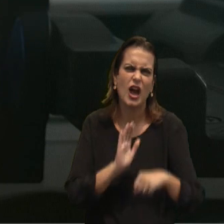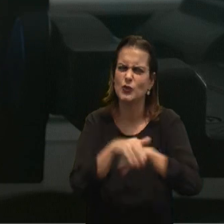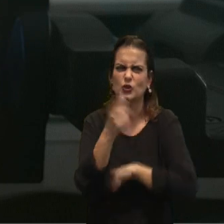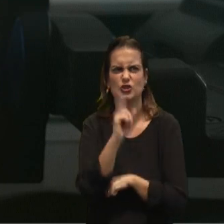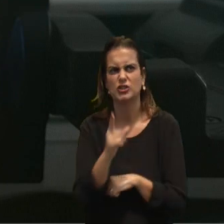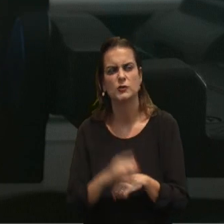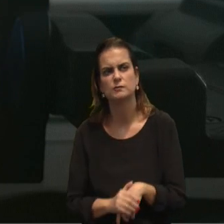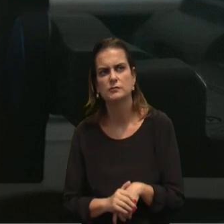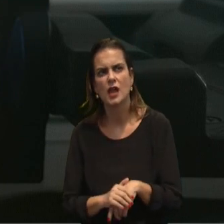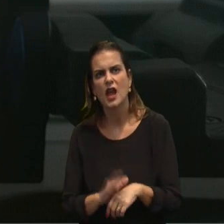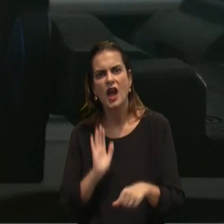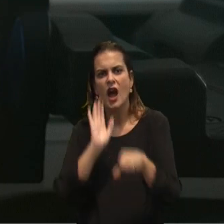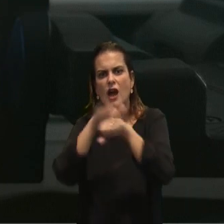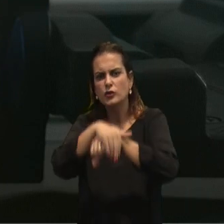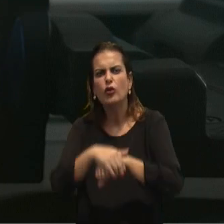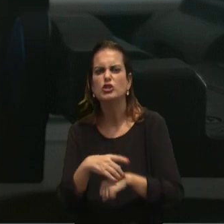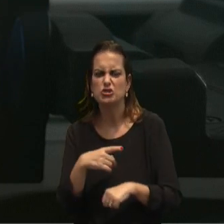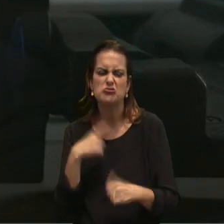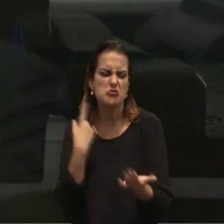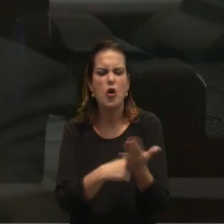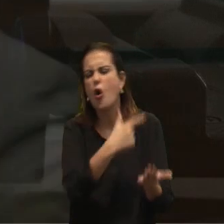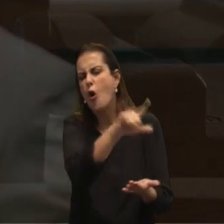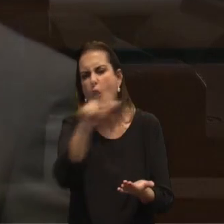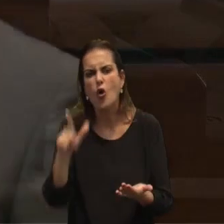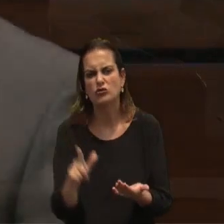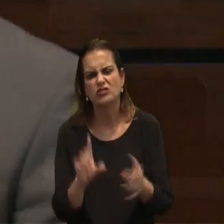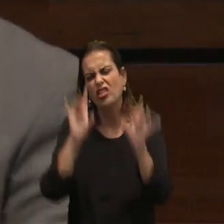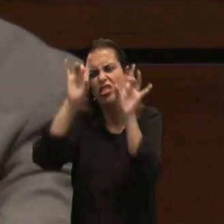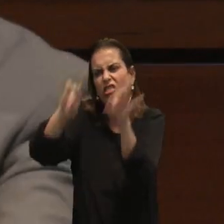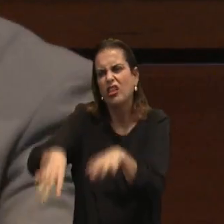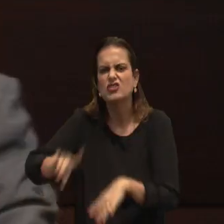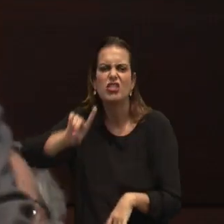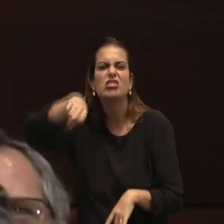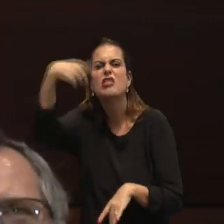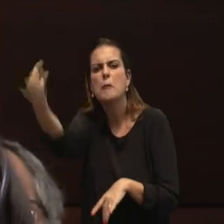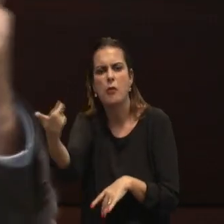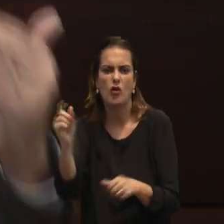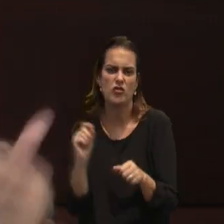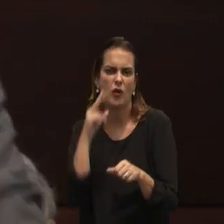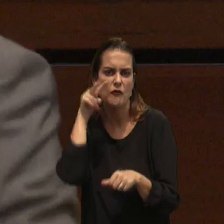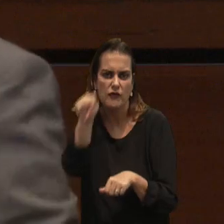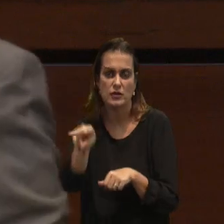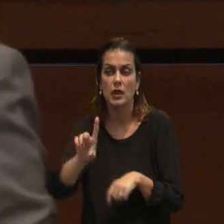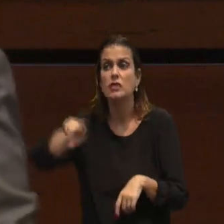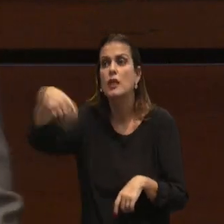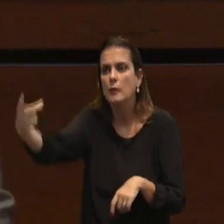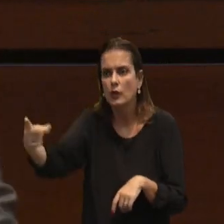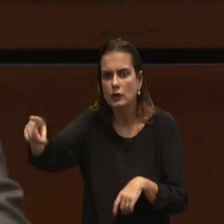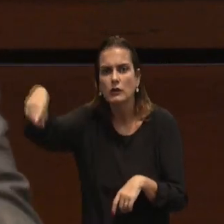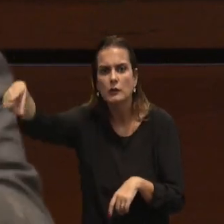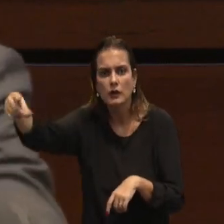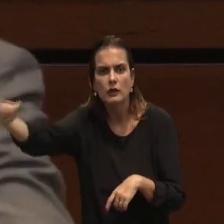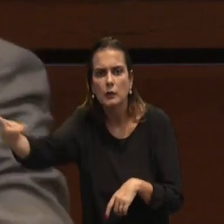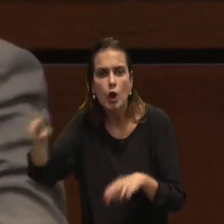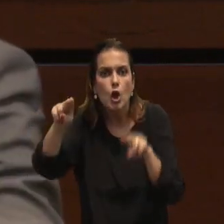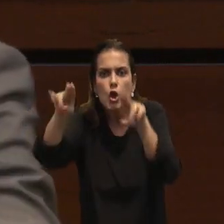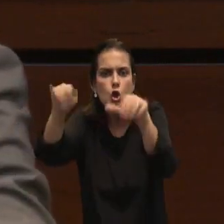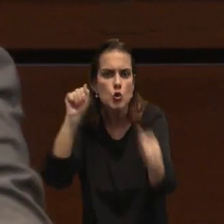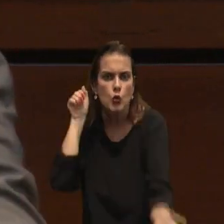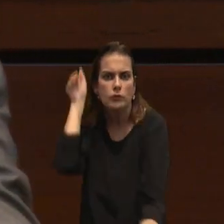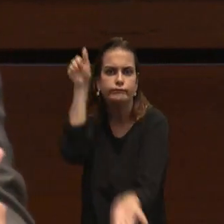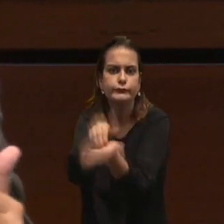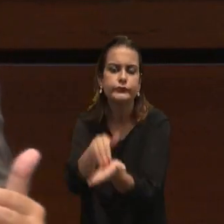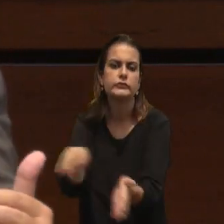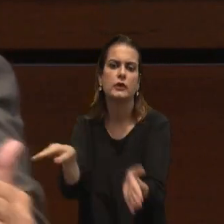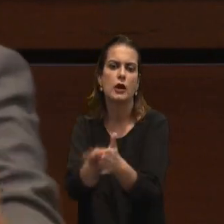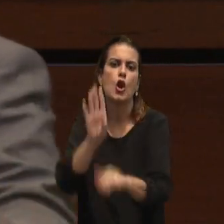não, à noite tem alguma coisa para eu fazer e eu vou deixar para depois. E você deixa para depois, e você deixa para depois, e você vai perdendo e